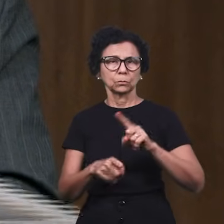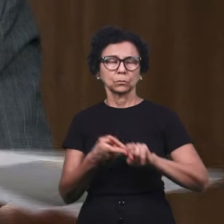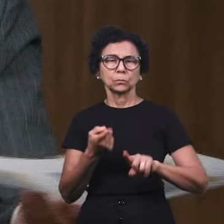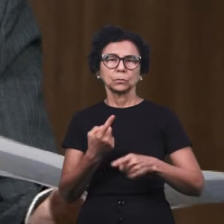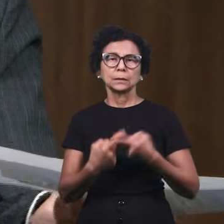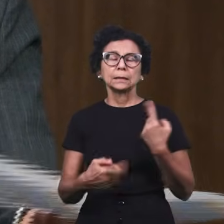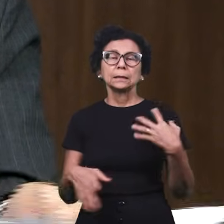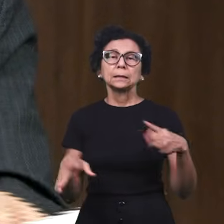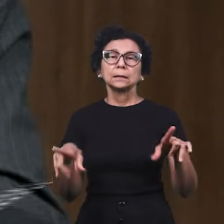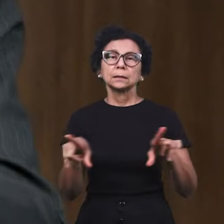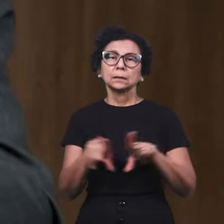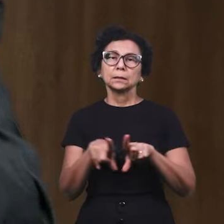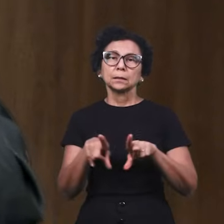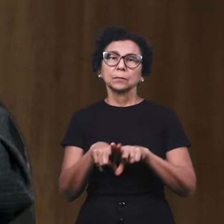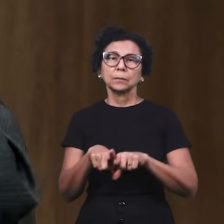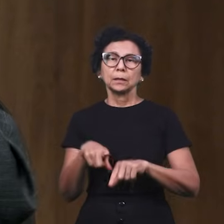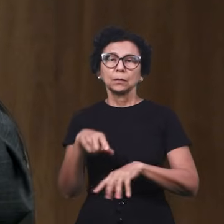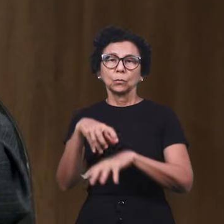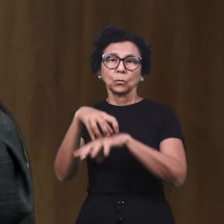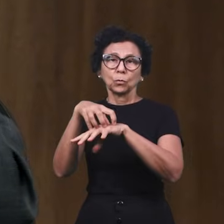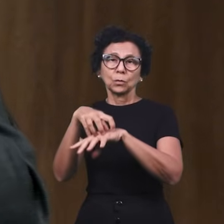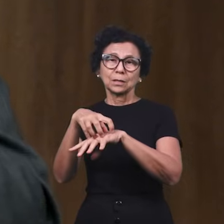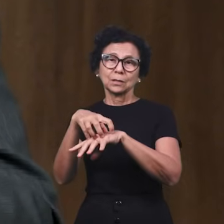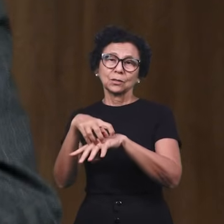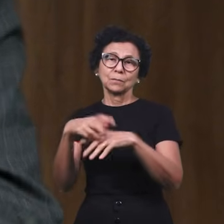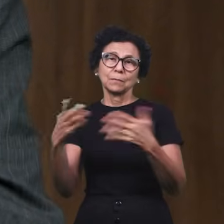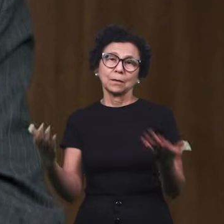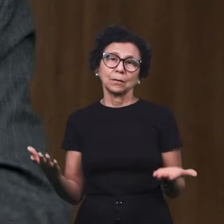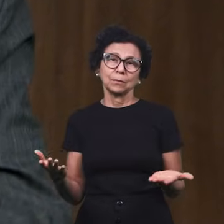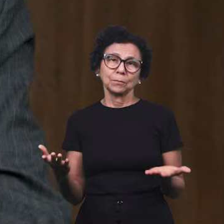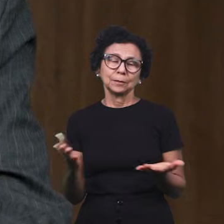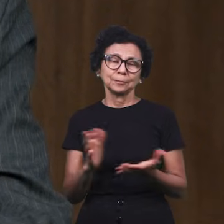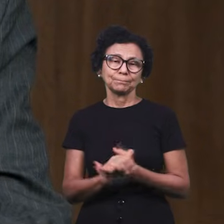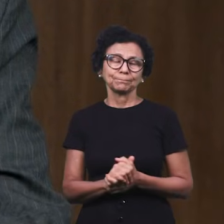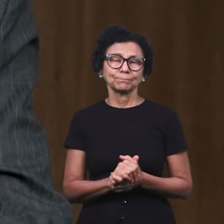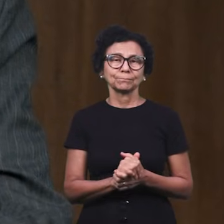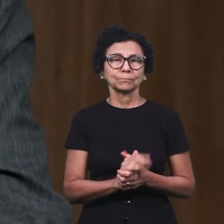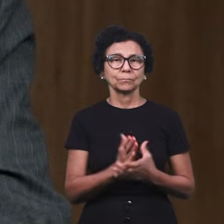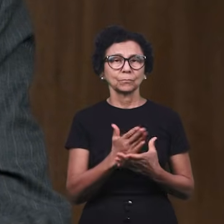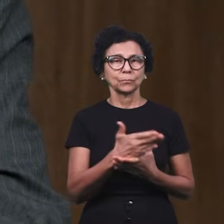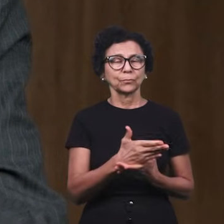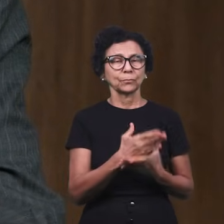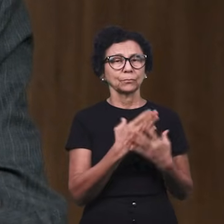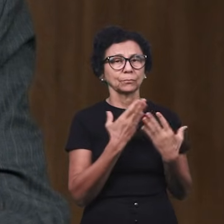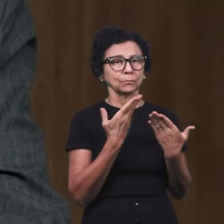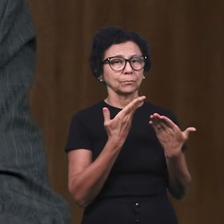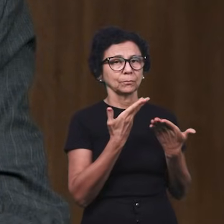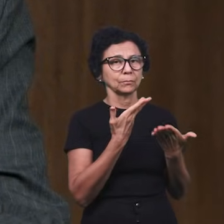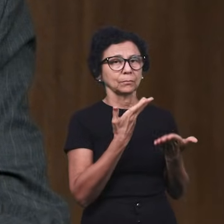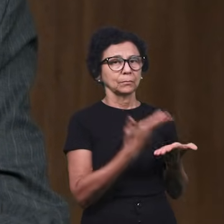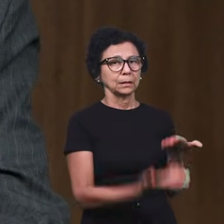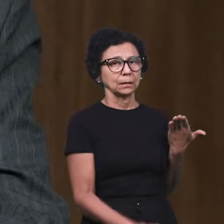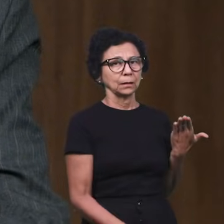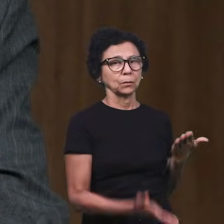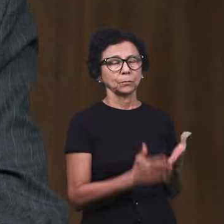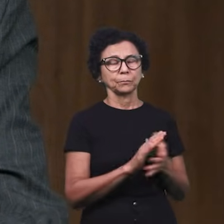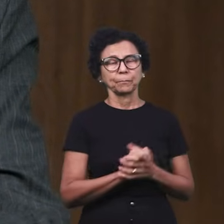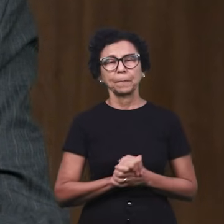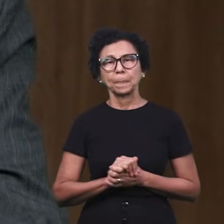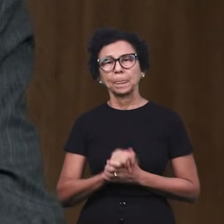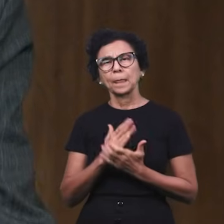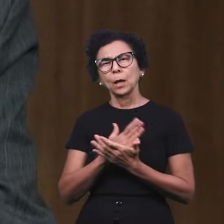a queda de Constantinopla. No episódio de hoje, nós vamos tratar da Era dos